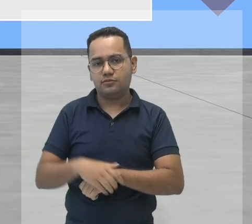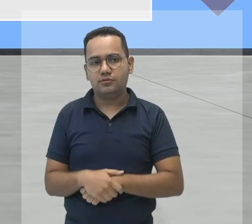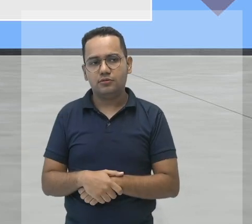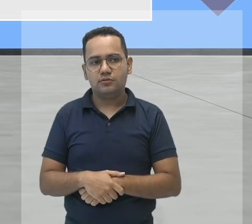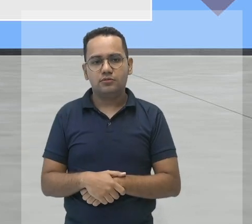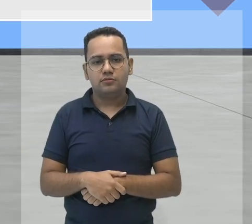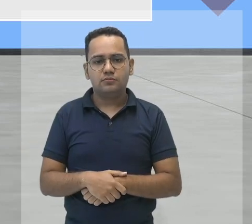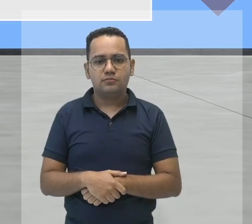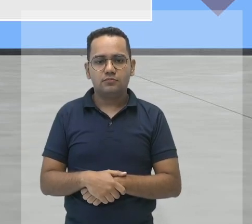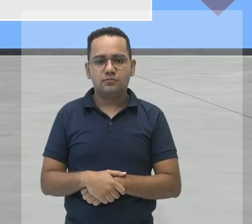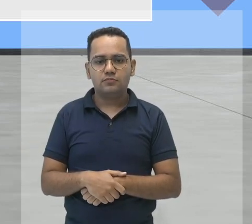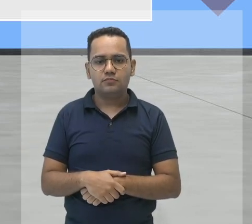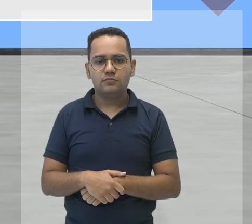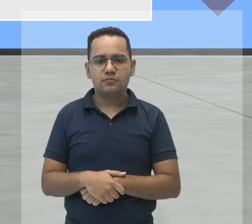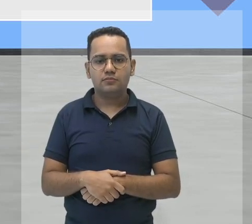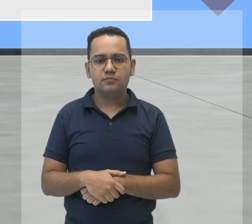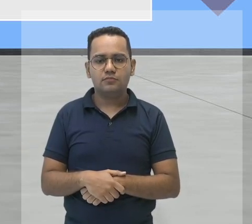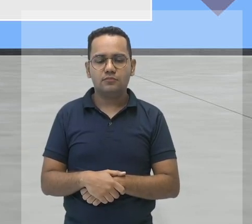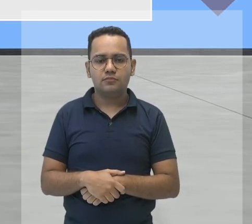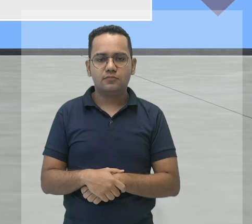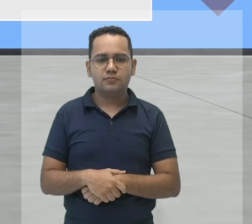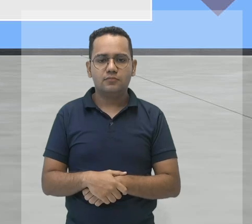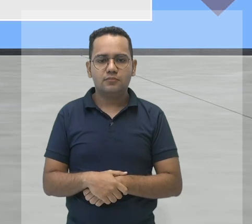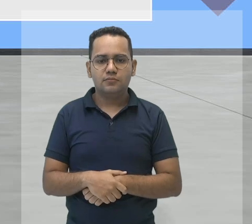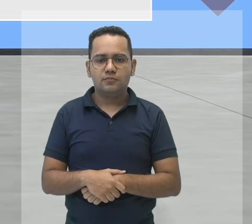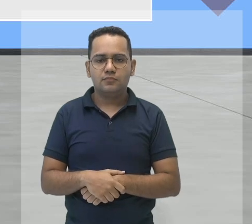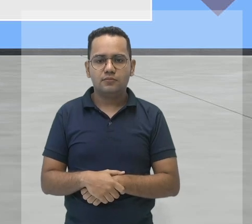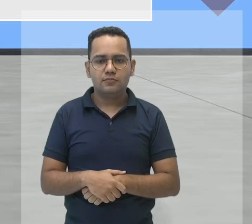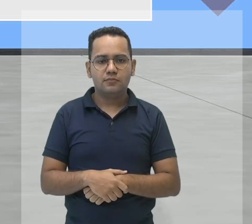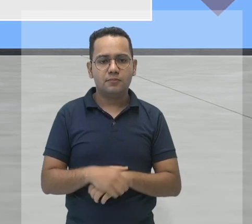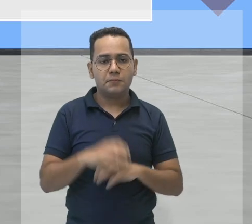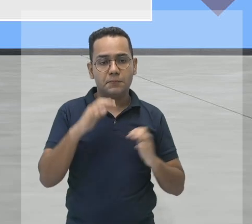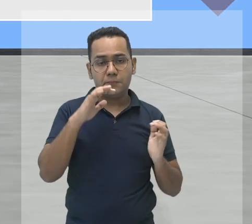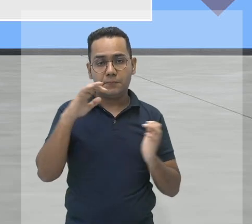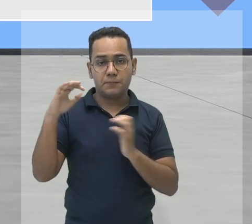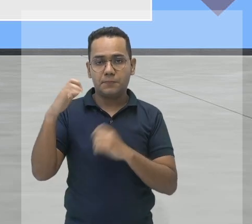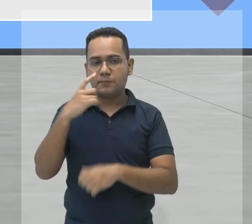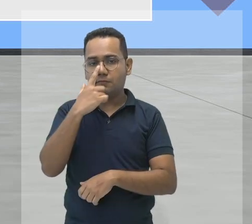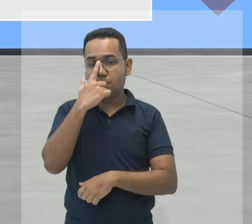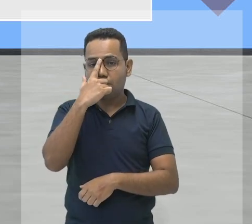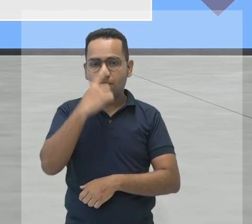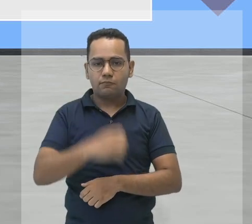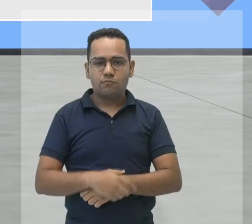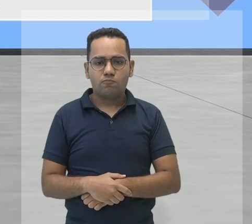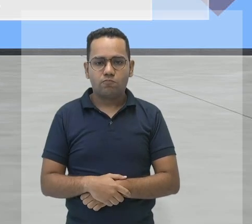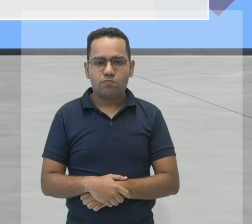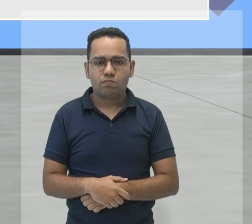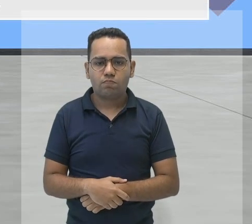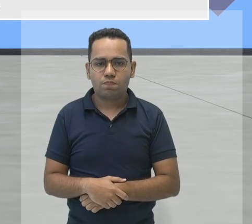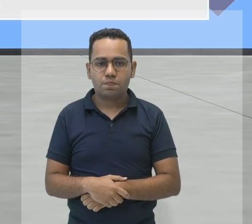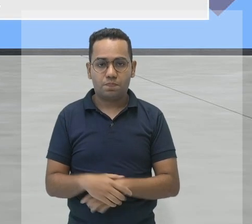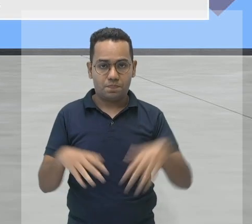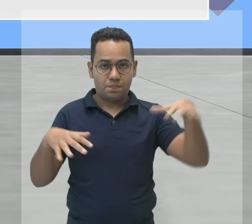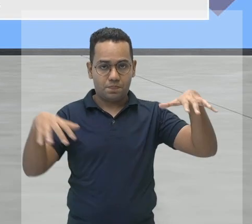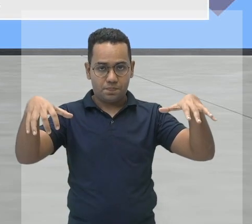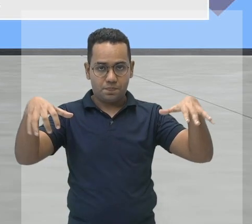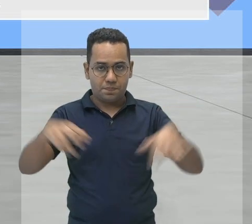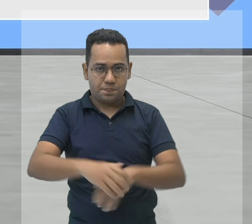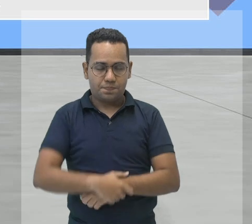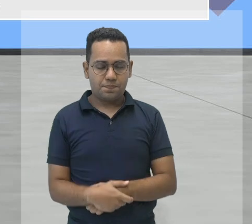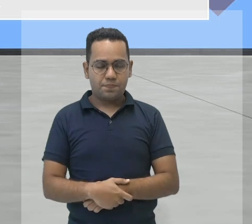negativo, né? Uma desvantagem dos países estarem unidos ali em blocos econômicos. Vamos prosseguir com mais